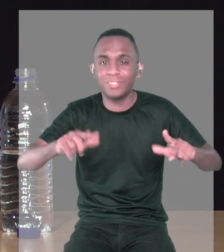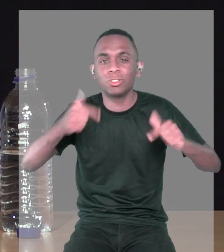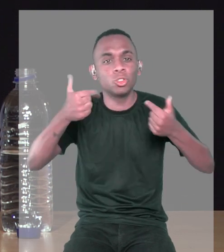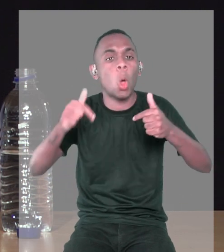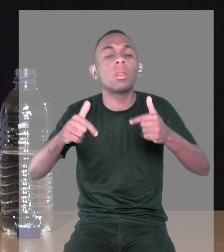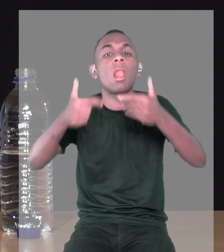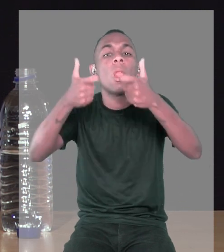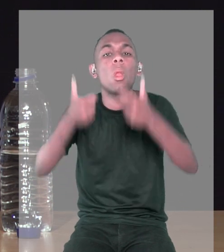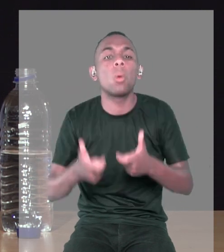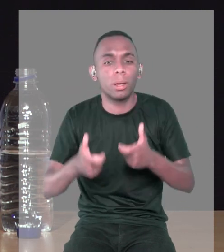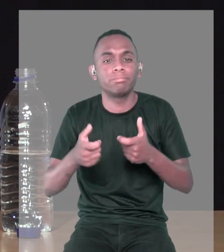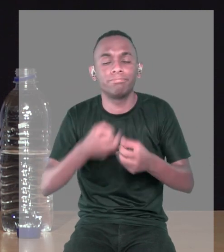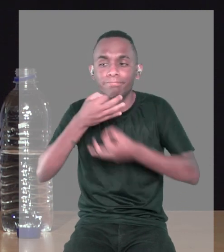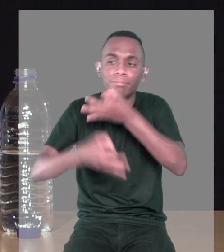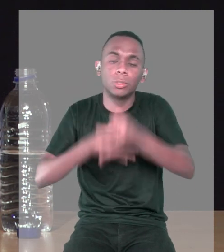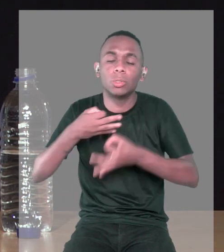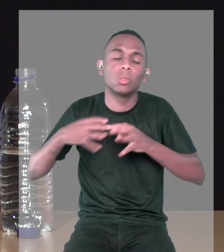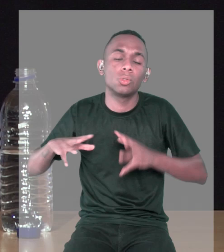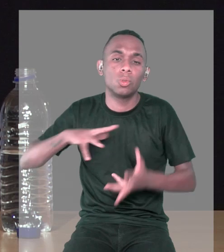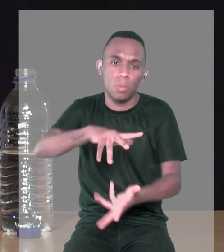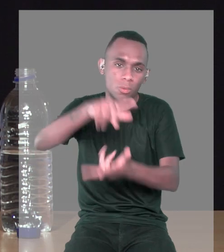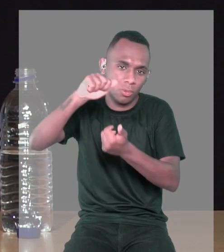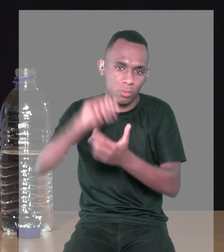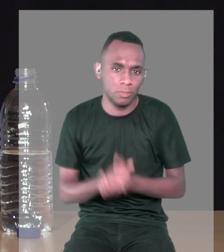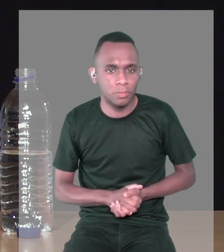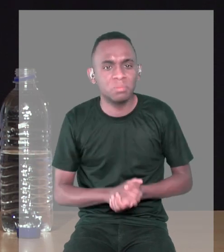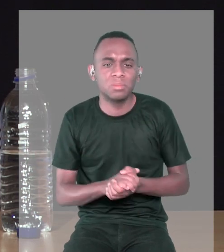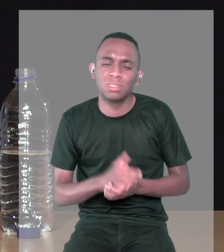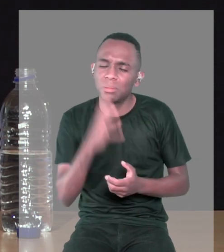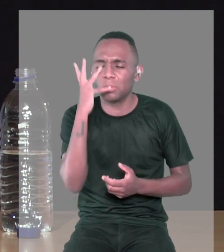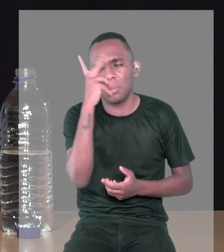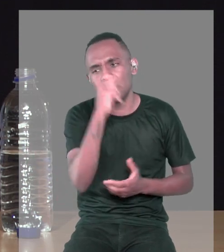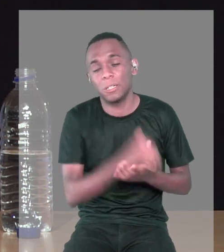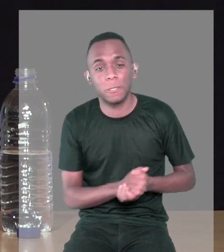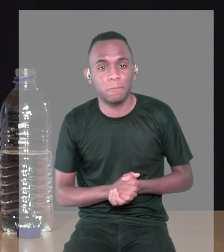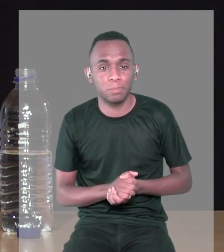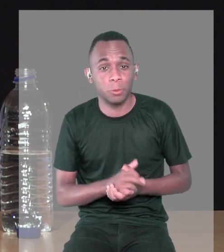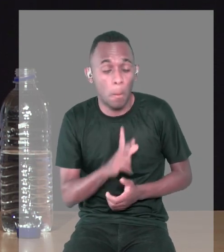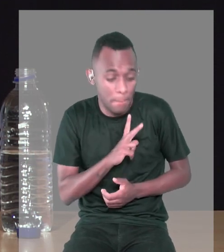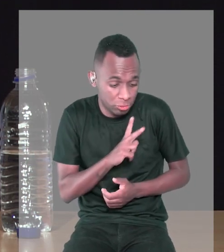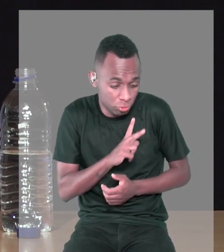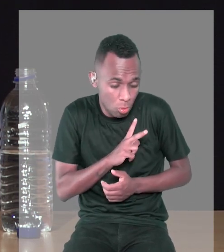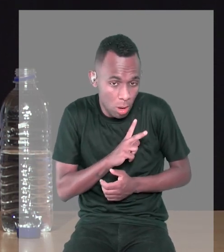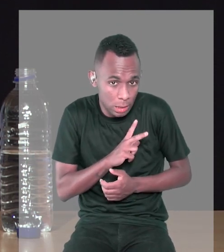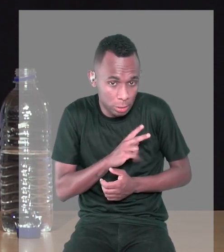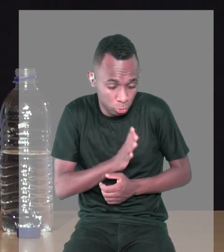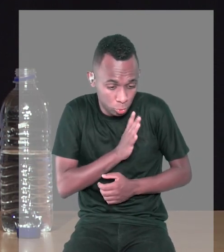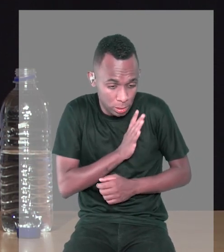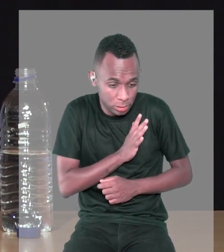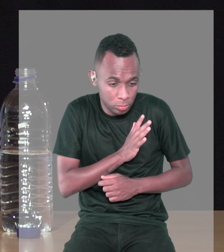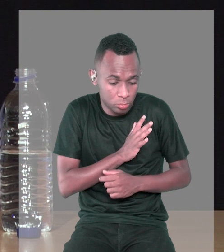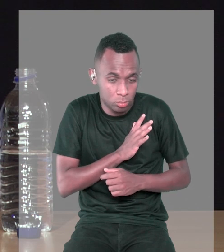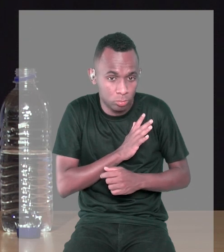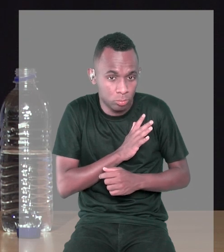casa, não tem lugar objetivo e tangível no mundo. Isso é muito bonito, né? A intimidade do coração não tem um